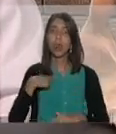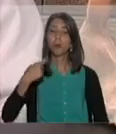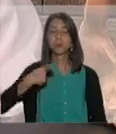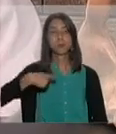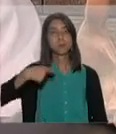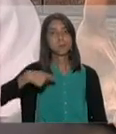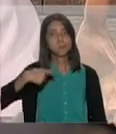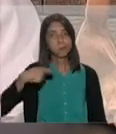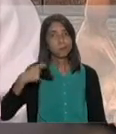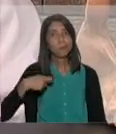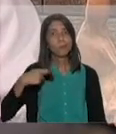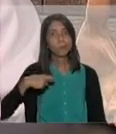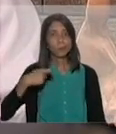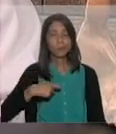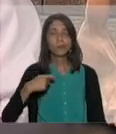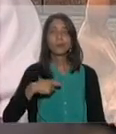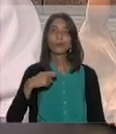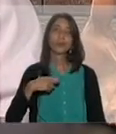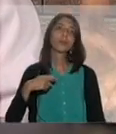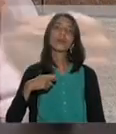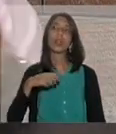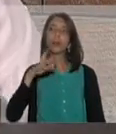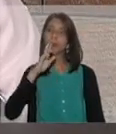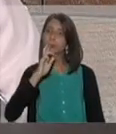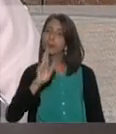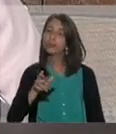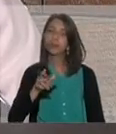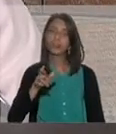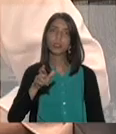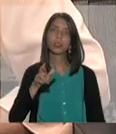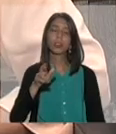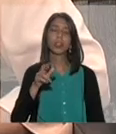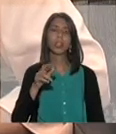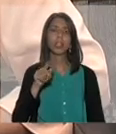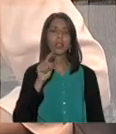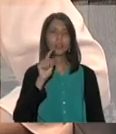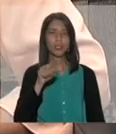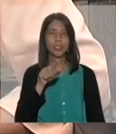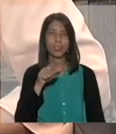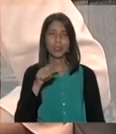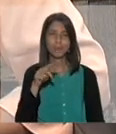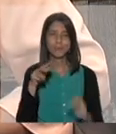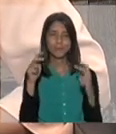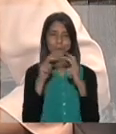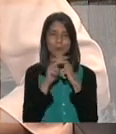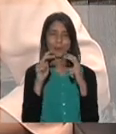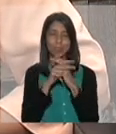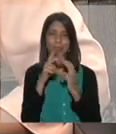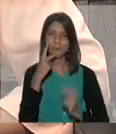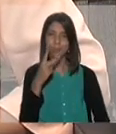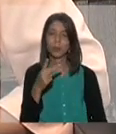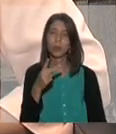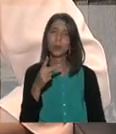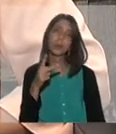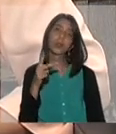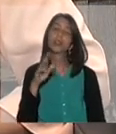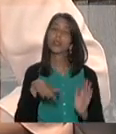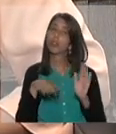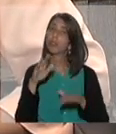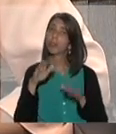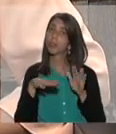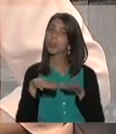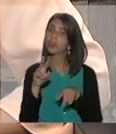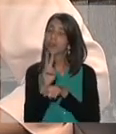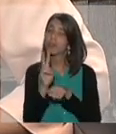fui obrigado a dar a resposta. E essa briga que você acabou de citar aí,